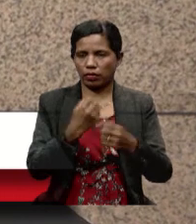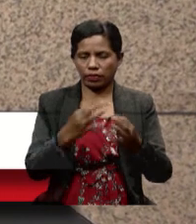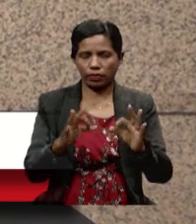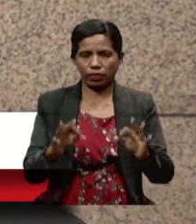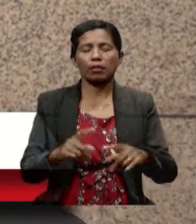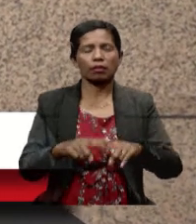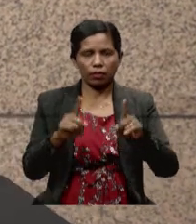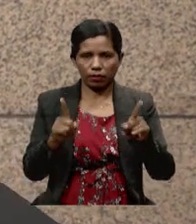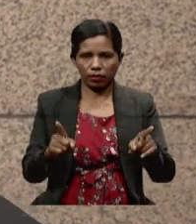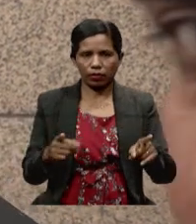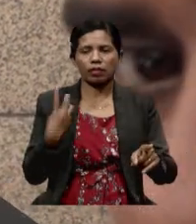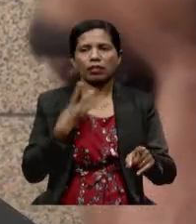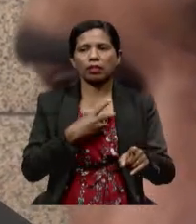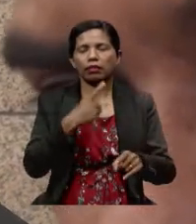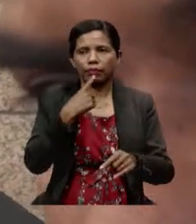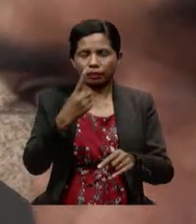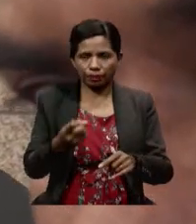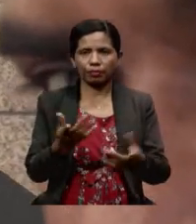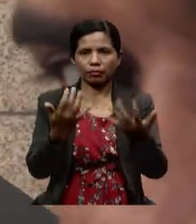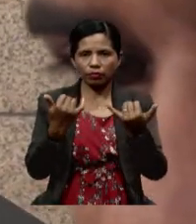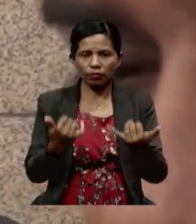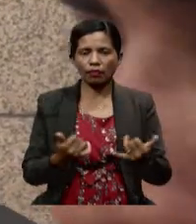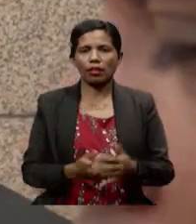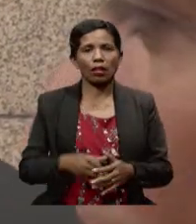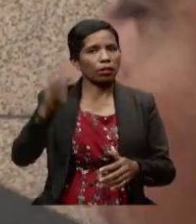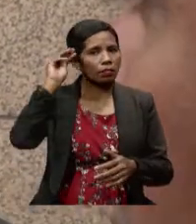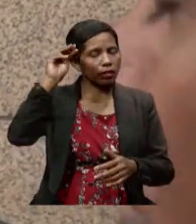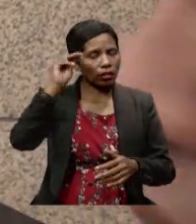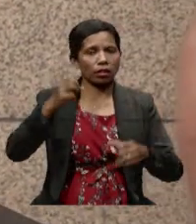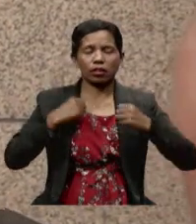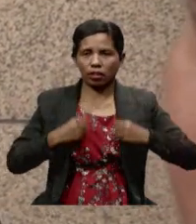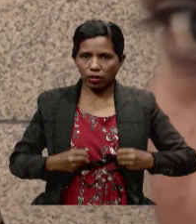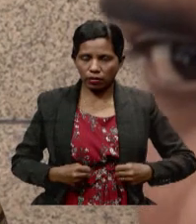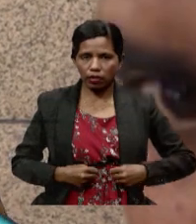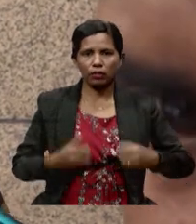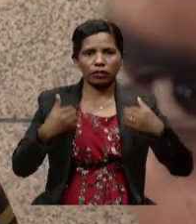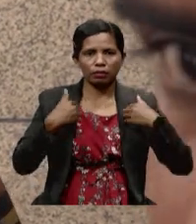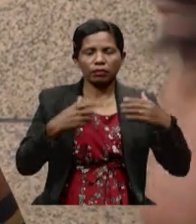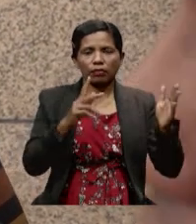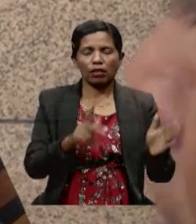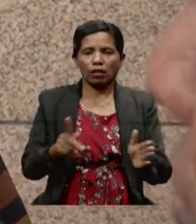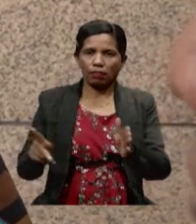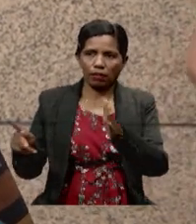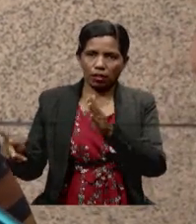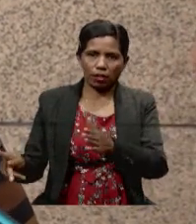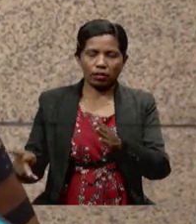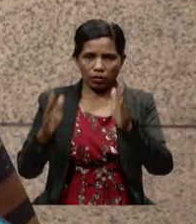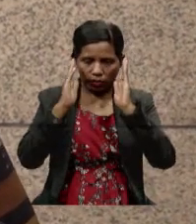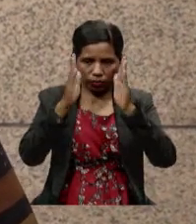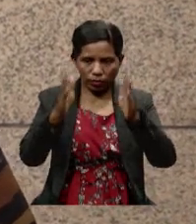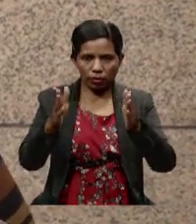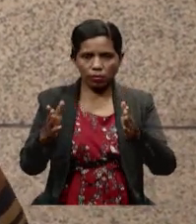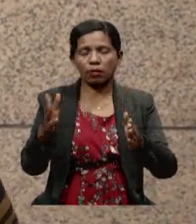Mas bem, até temos que está agora a dar o Ministério da Saúde halo iha na plano estratégico para iha recursos